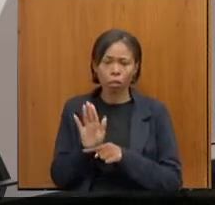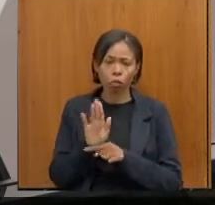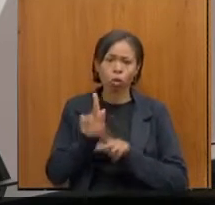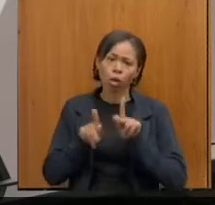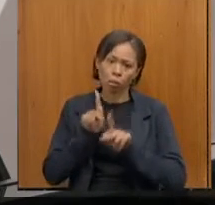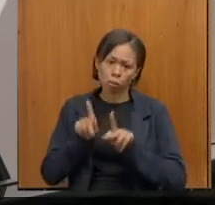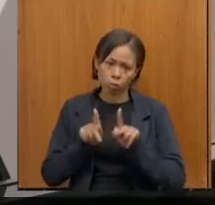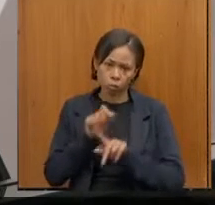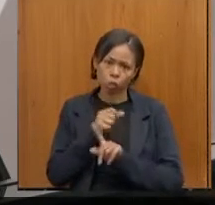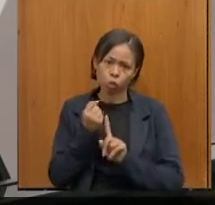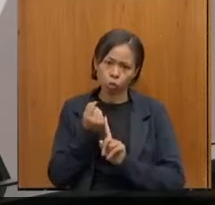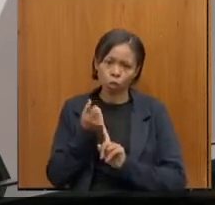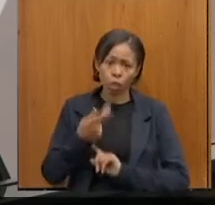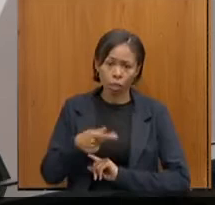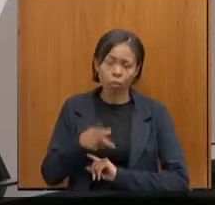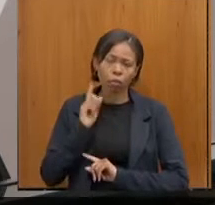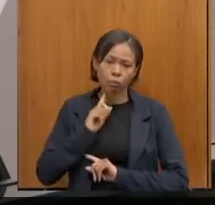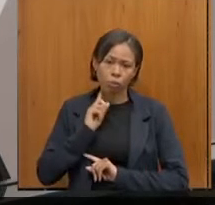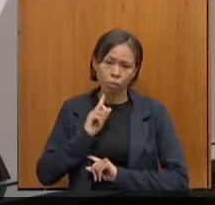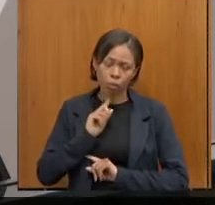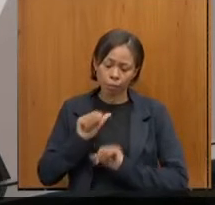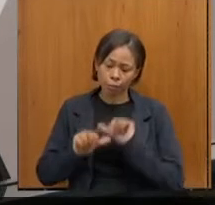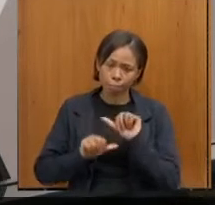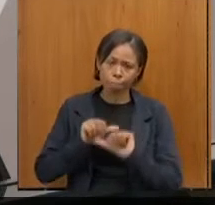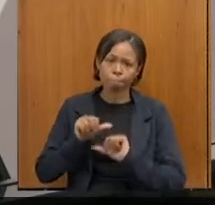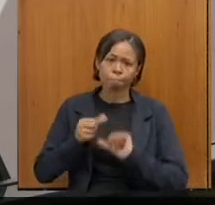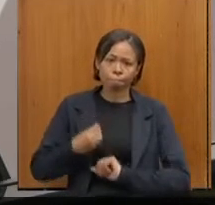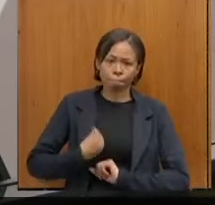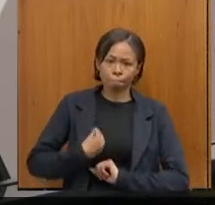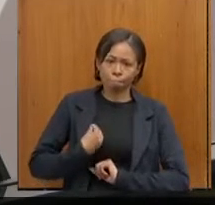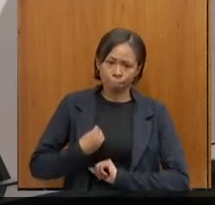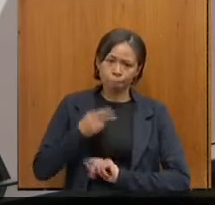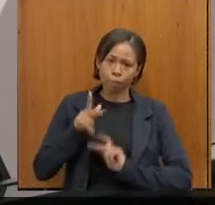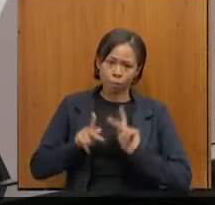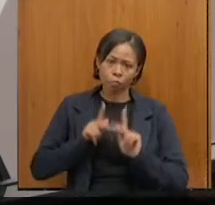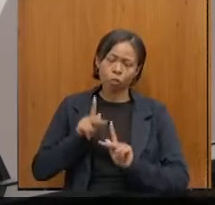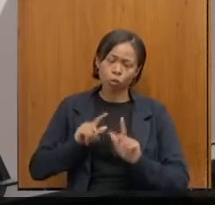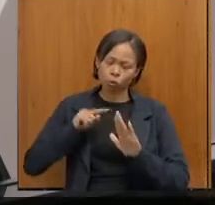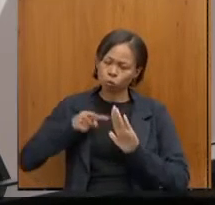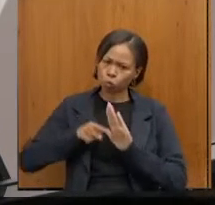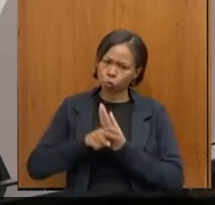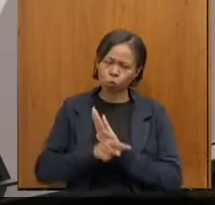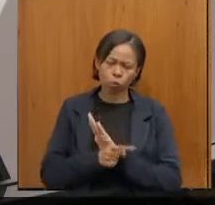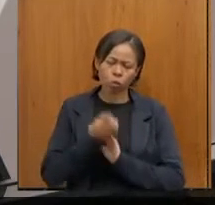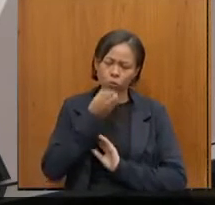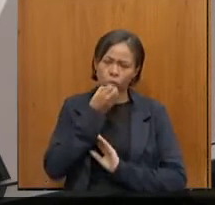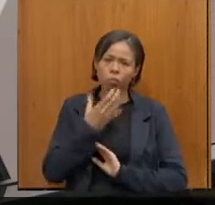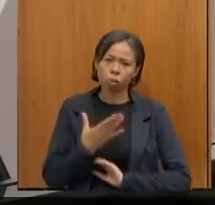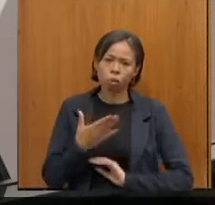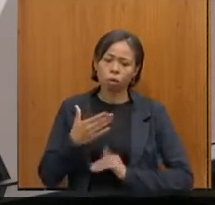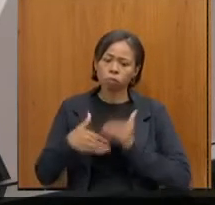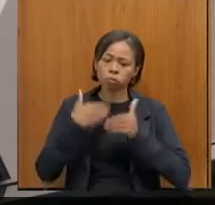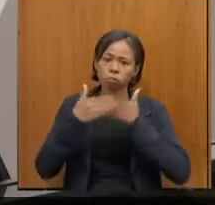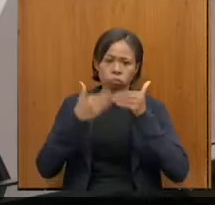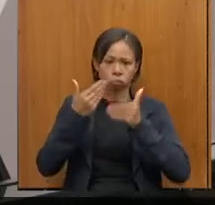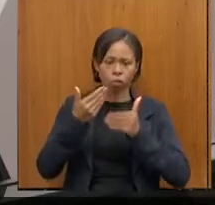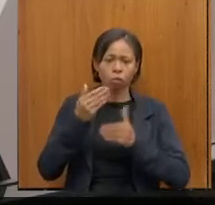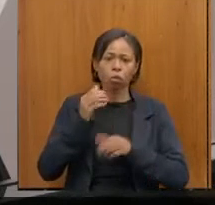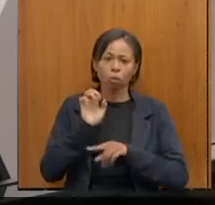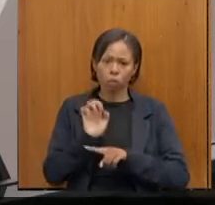Mineiro transforma a vida das pessoas de maneira profunda e que só engrandece nosso estado